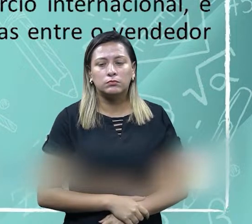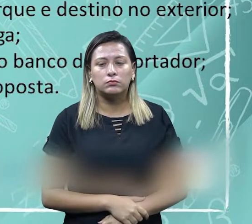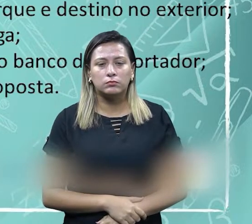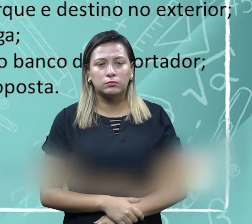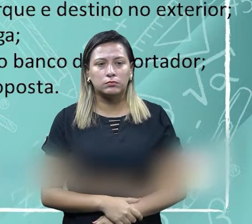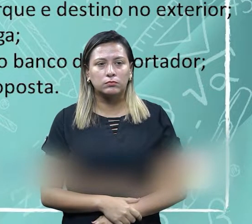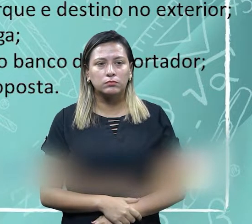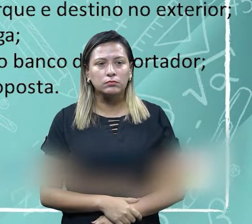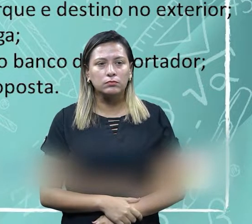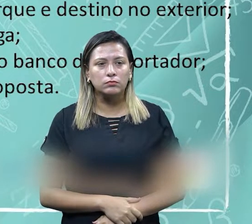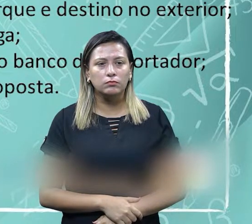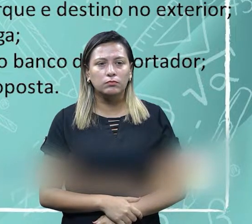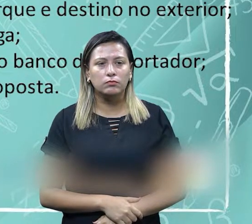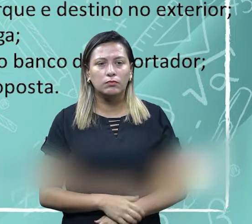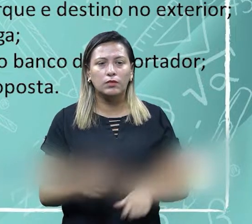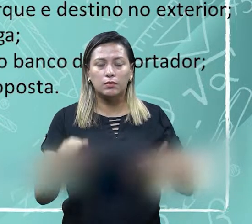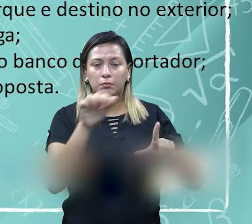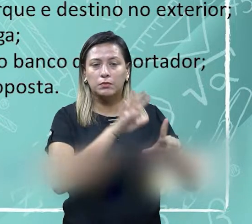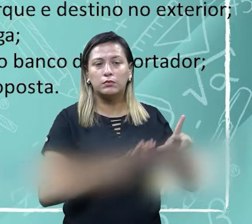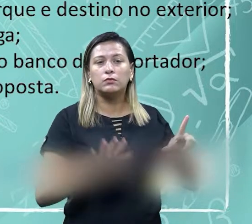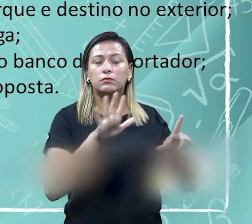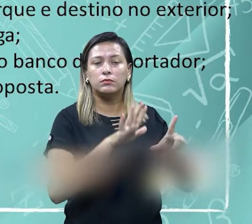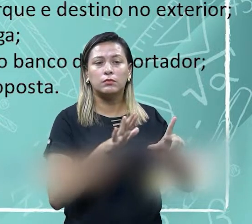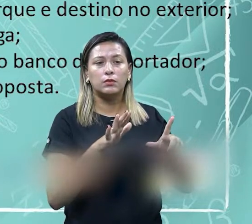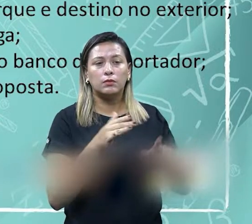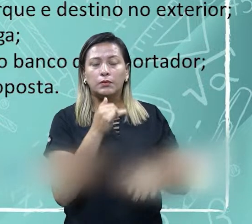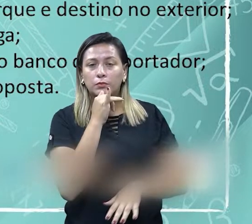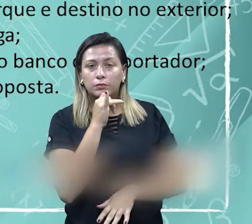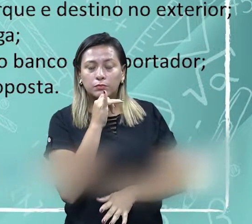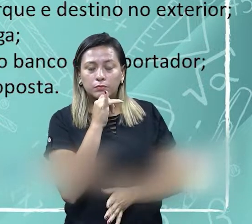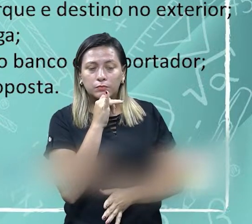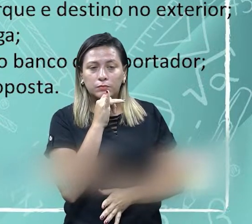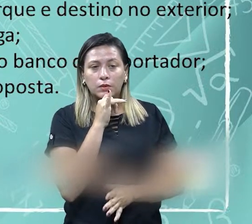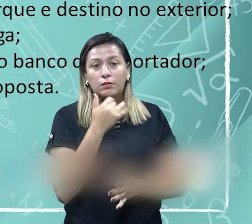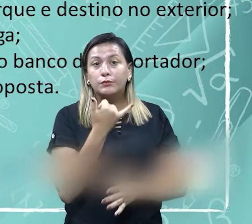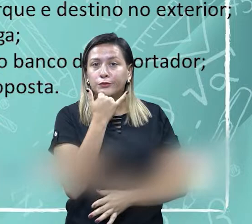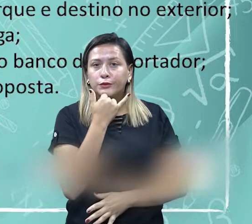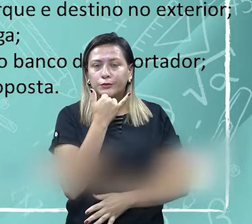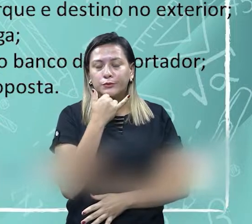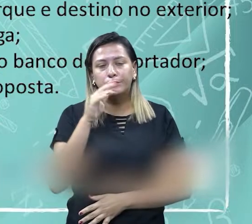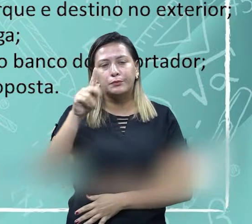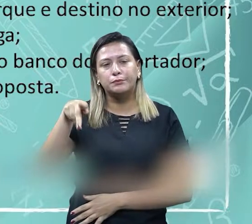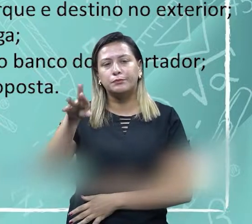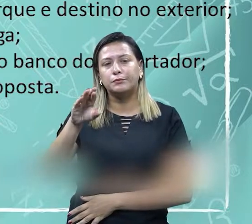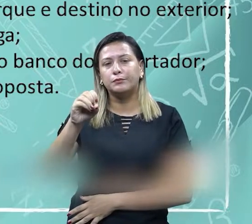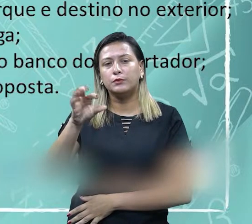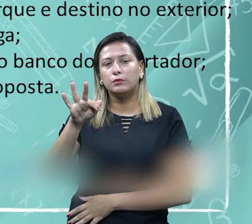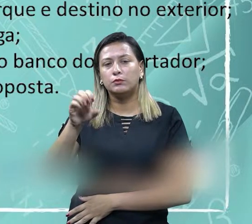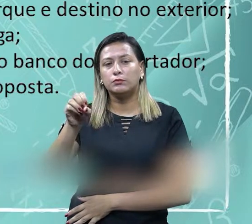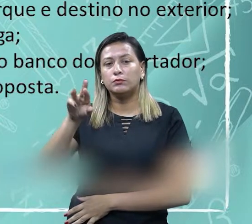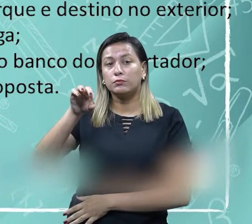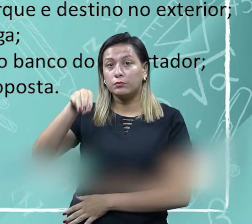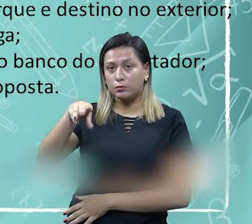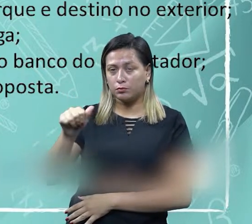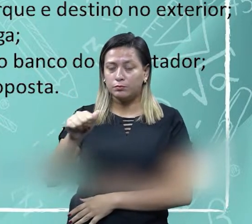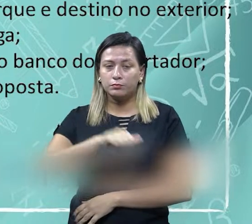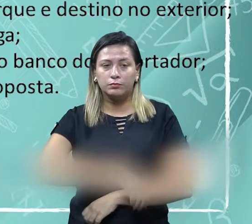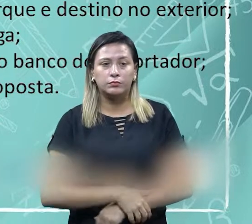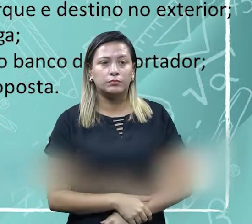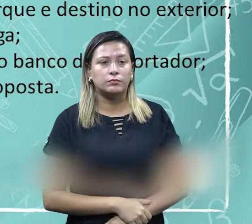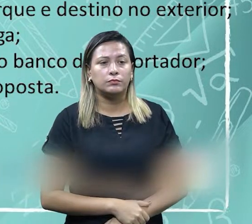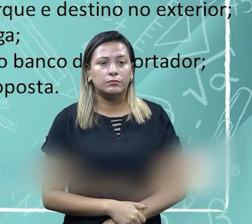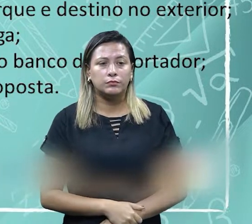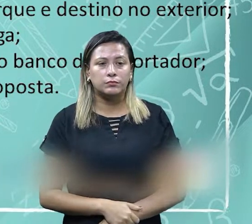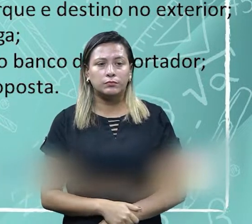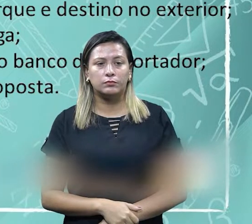Então, a plataforma, essa proforma, perdão, ela é indispensável com os dados. Por exemplo, a denominação do